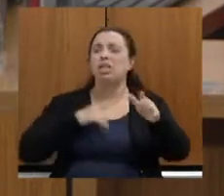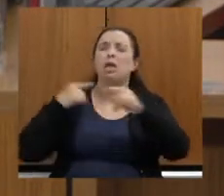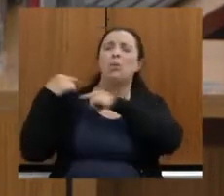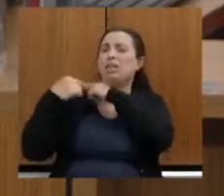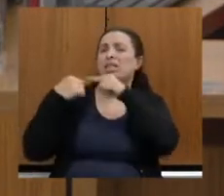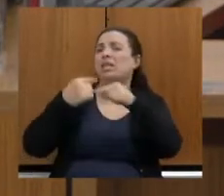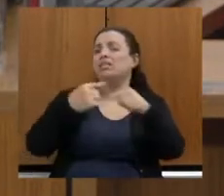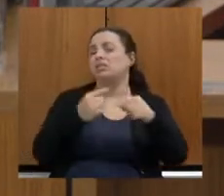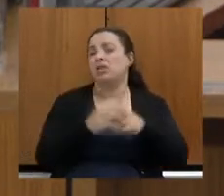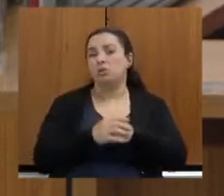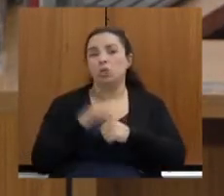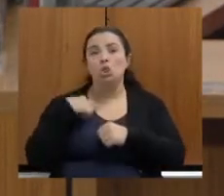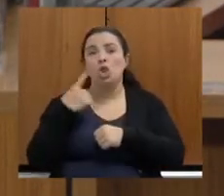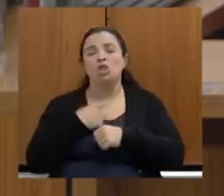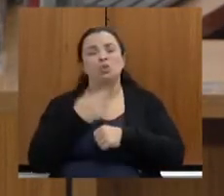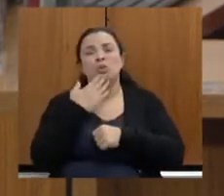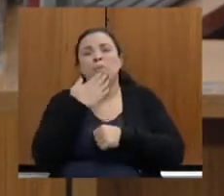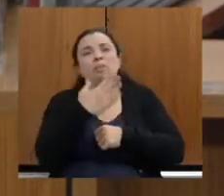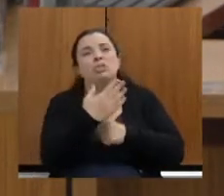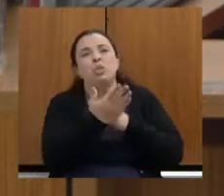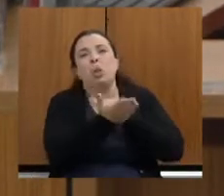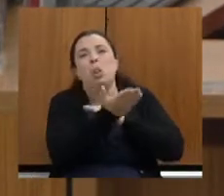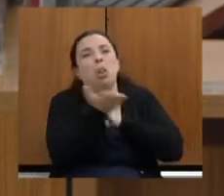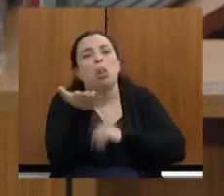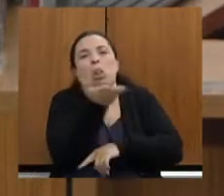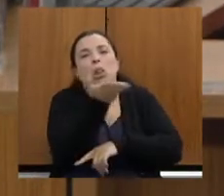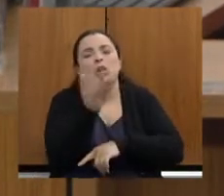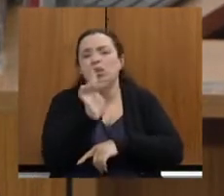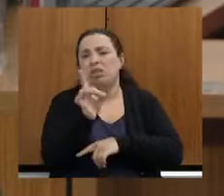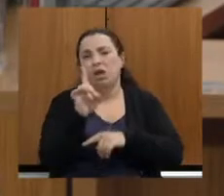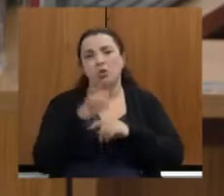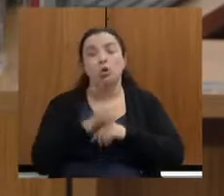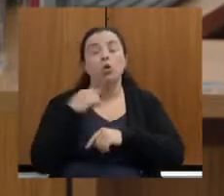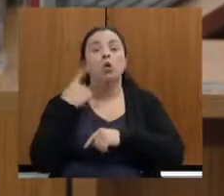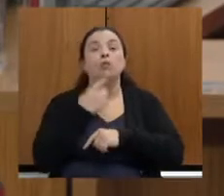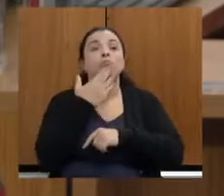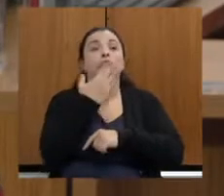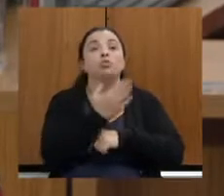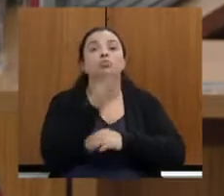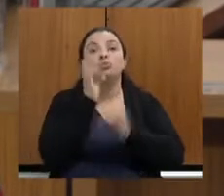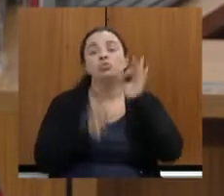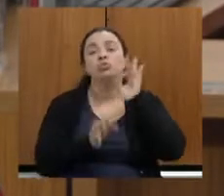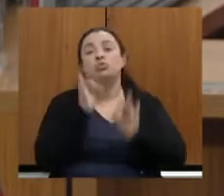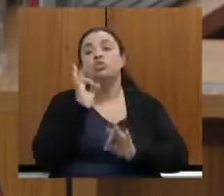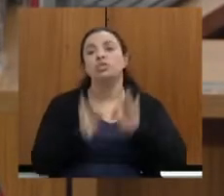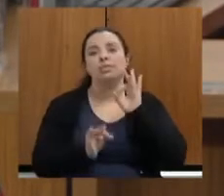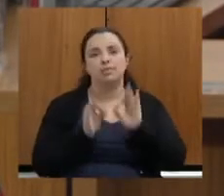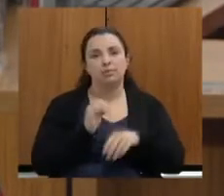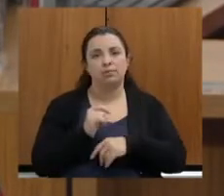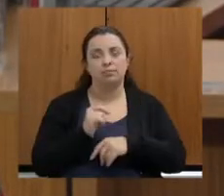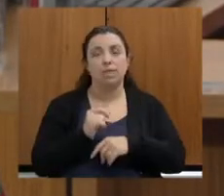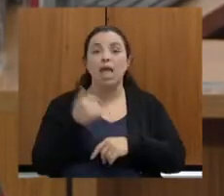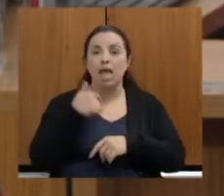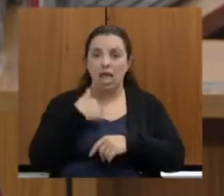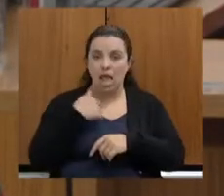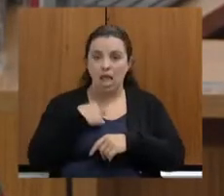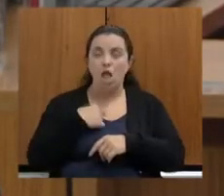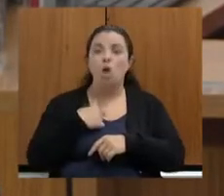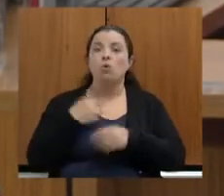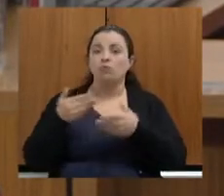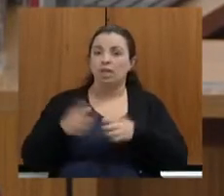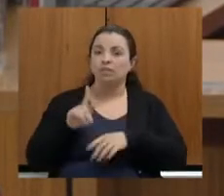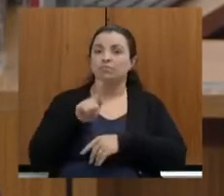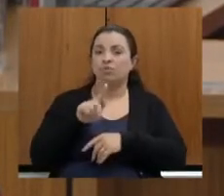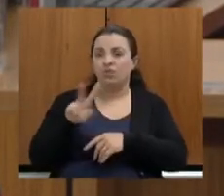pedindo favor nenhum gente só tá pedindo justiça porque nós nós somos eu sou valadarense voto na minha cidade Sou